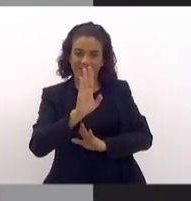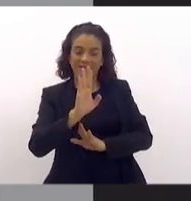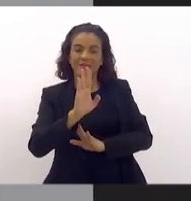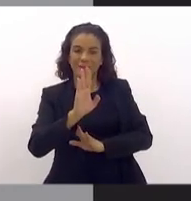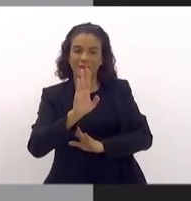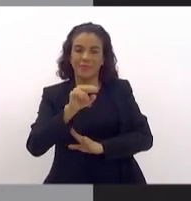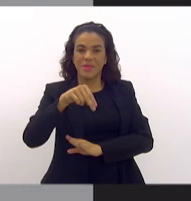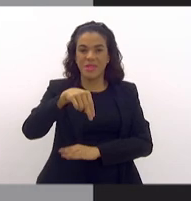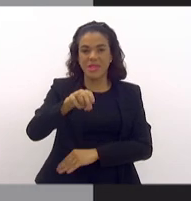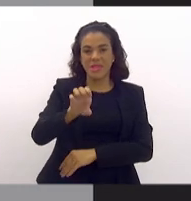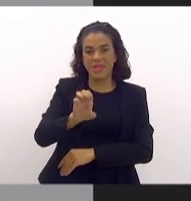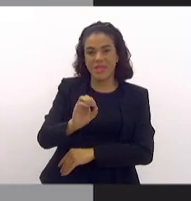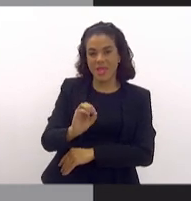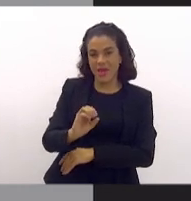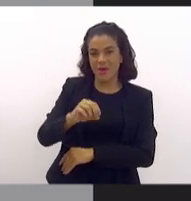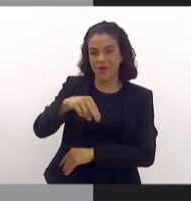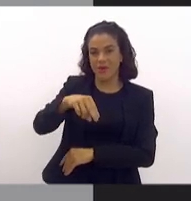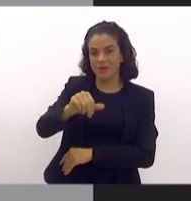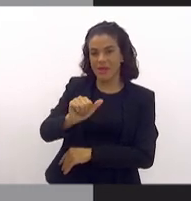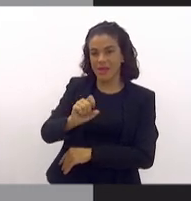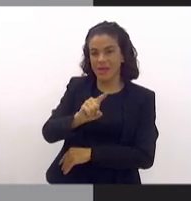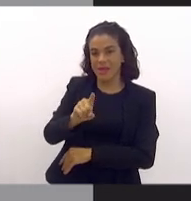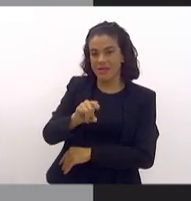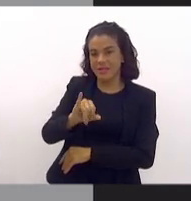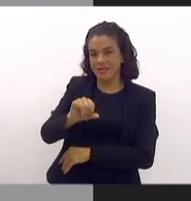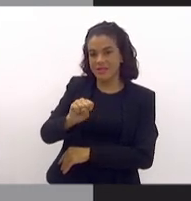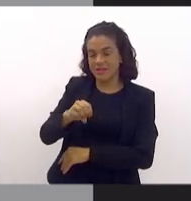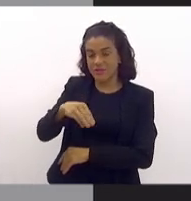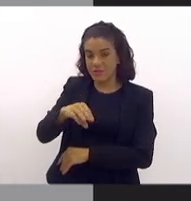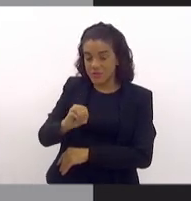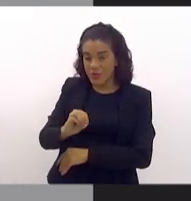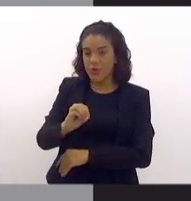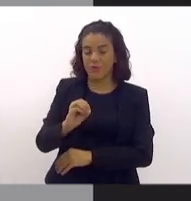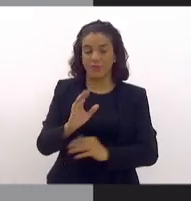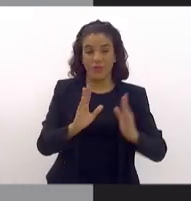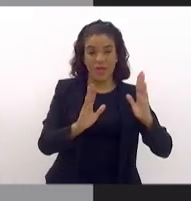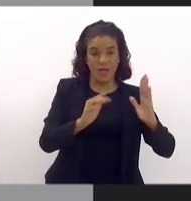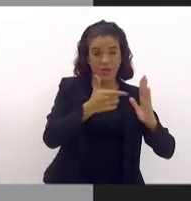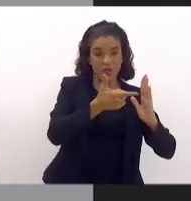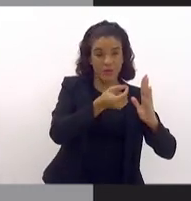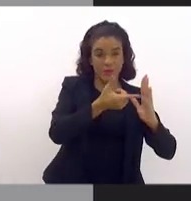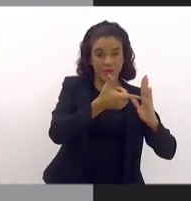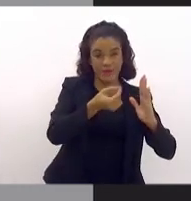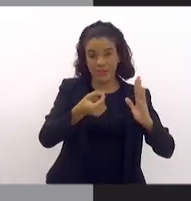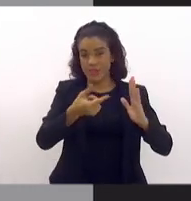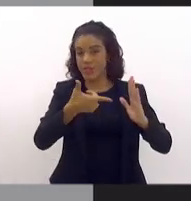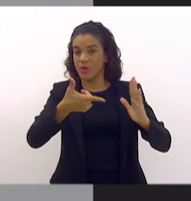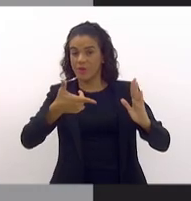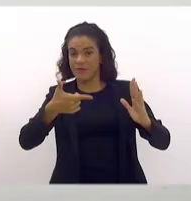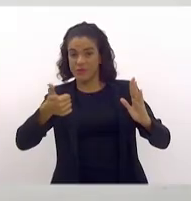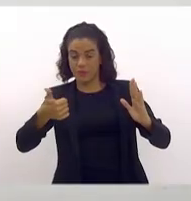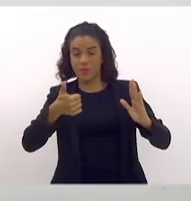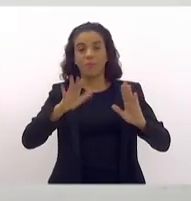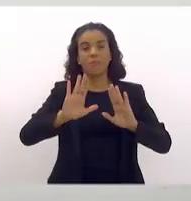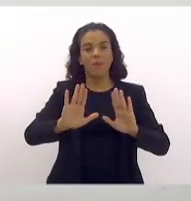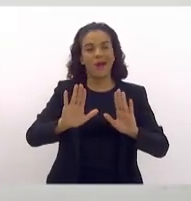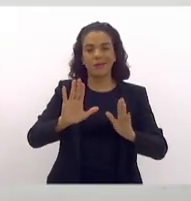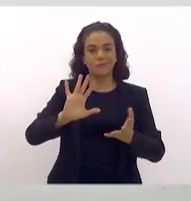em neonazismo nesses anos aí, de 2020 e 2021, e isso não aconteceu